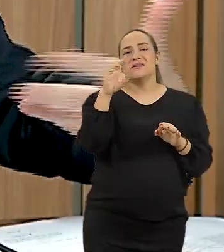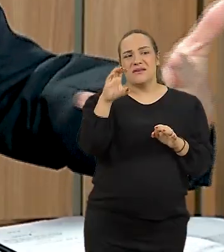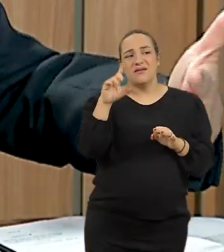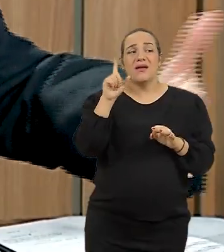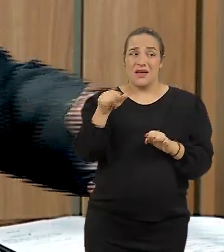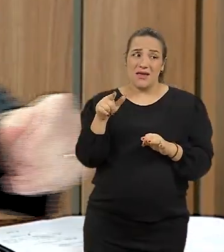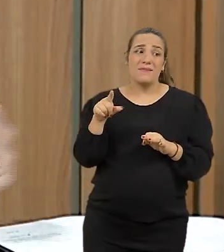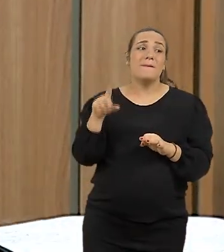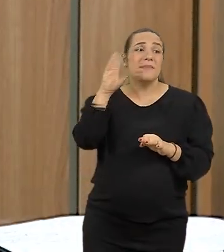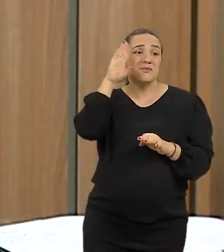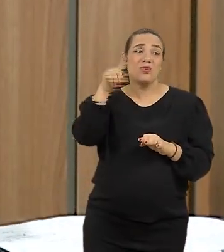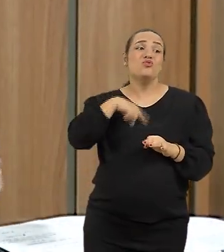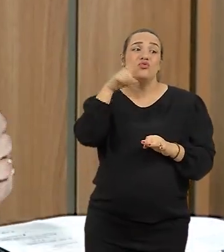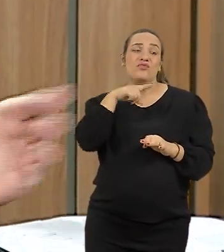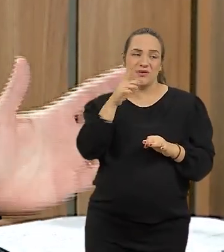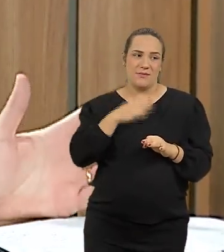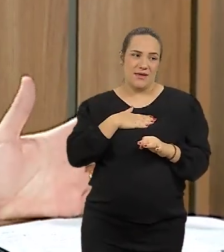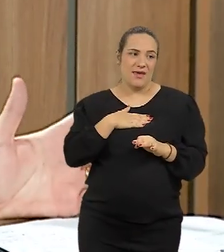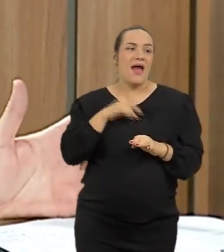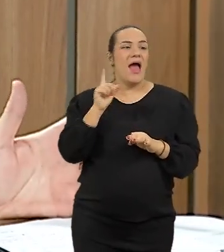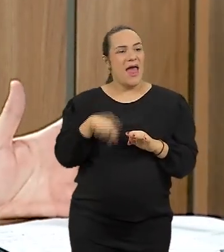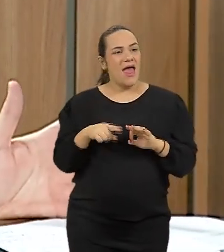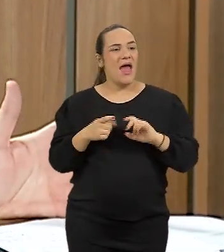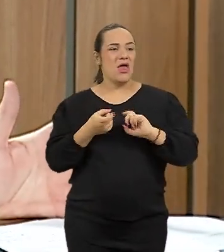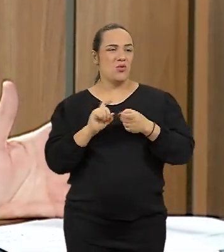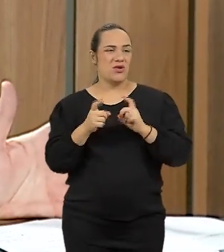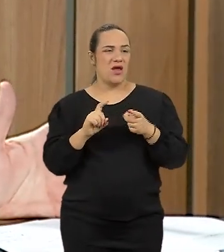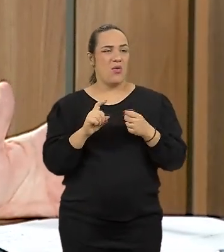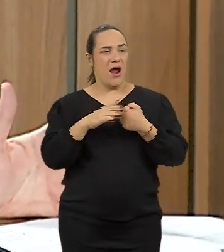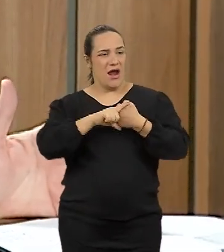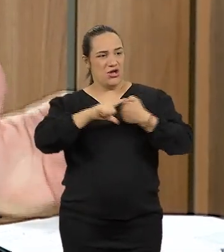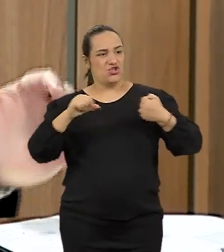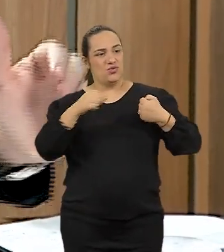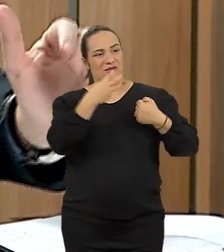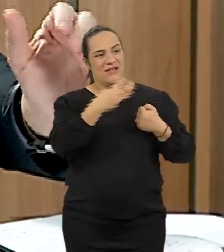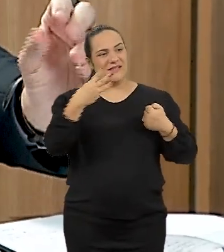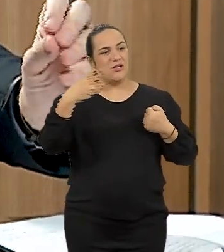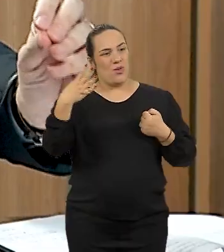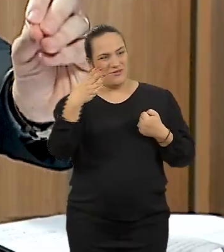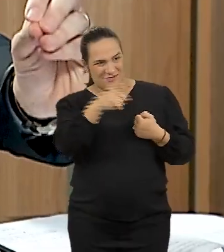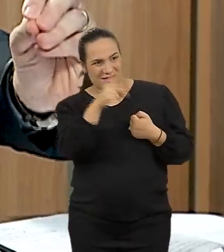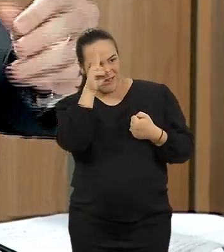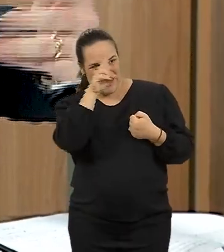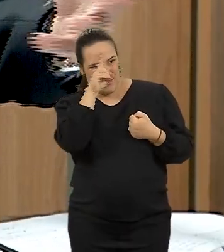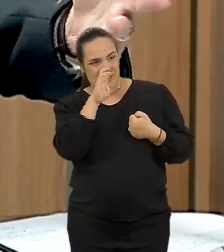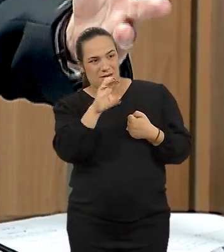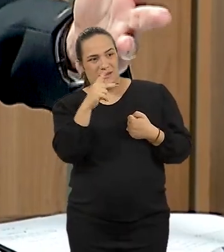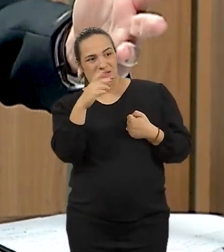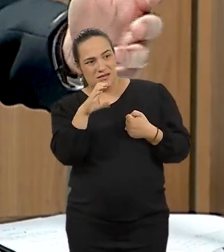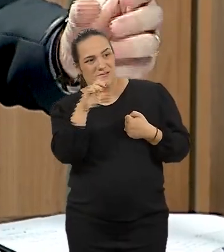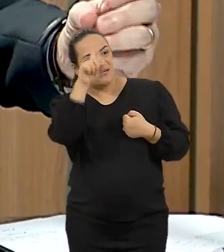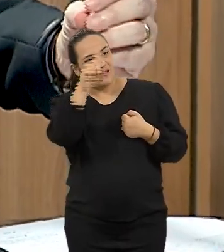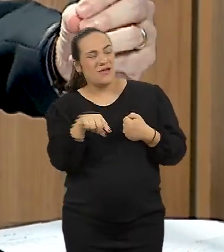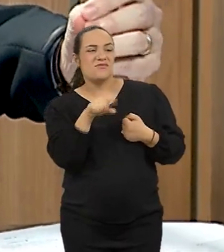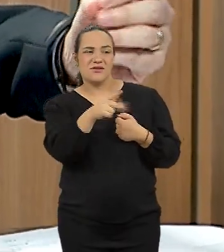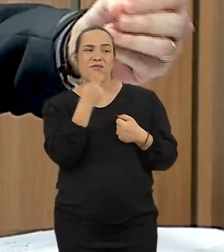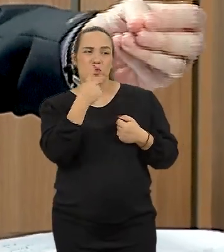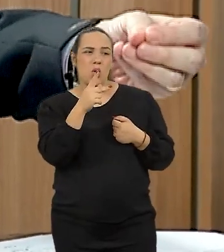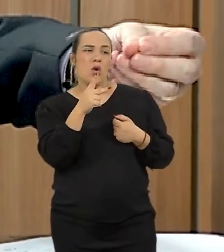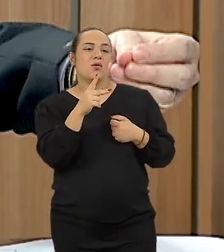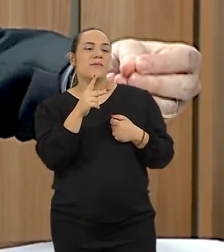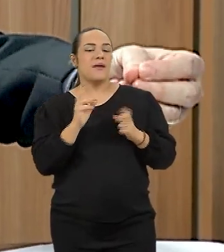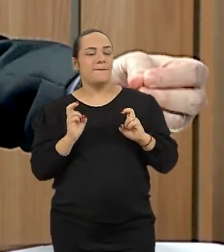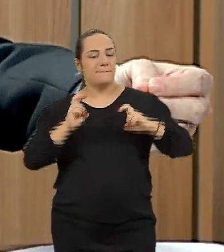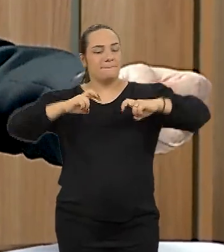que, para mim, particularmente, não pegou é a audiência do 334. E me parece que o senhor até, me corrija se eu estiver errado, adiantou